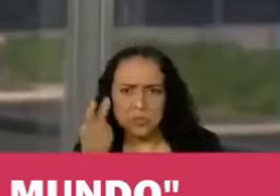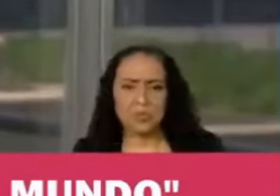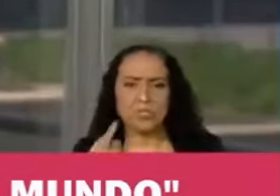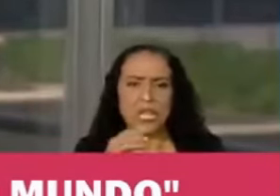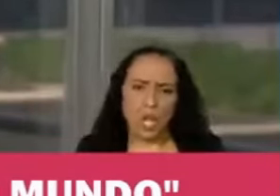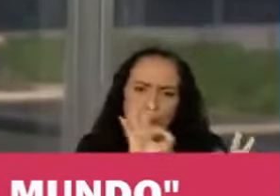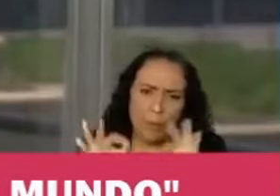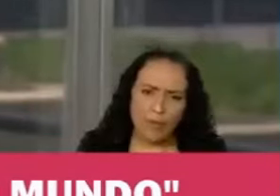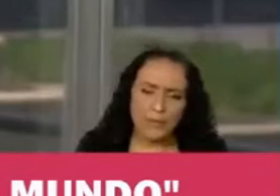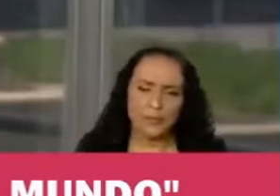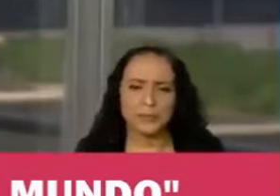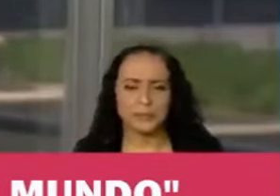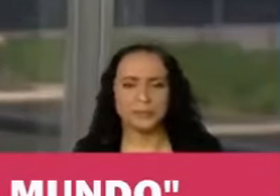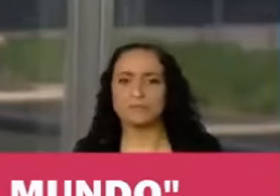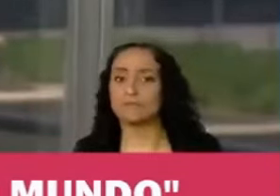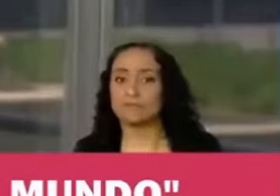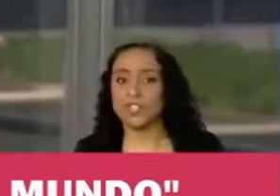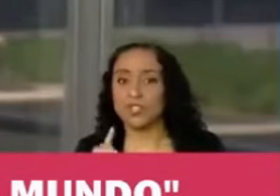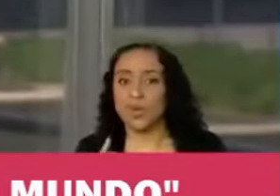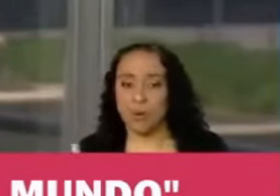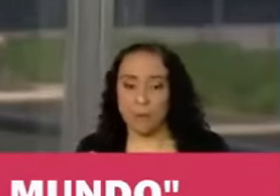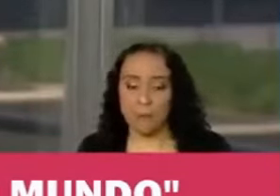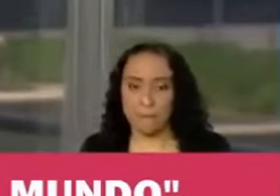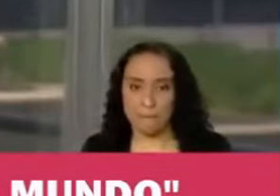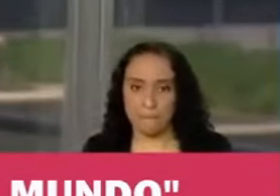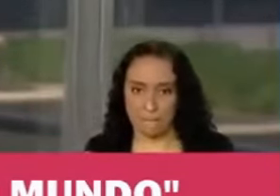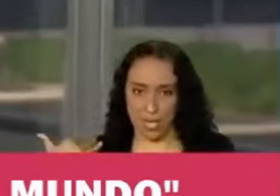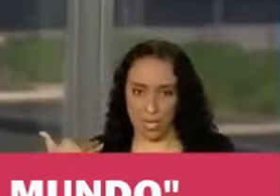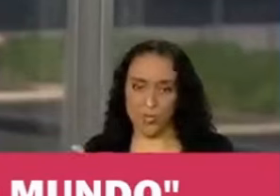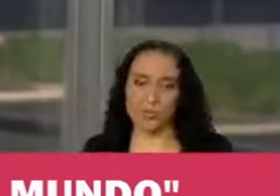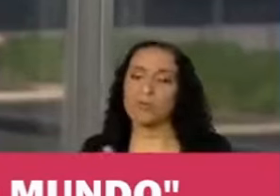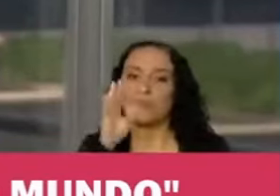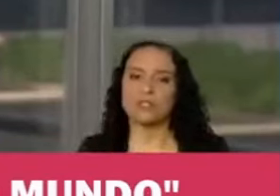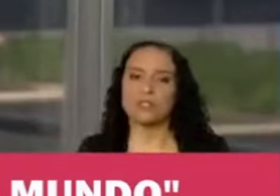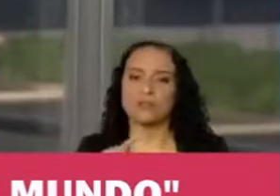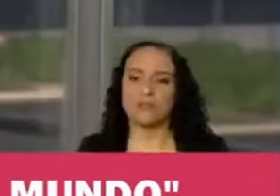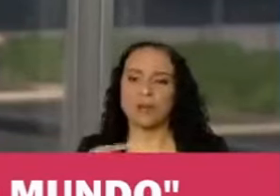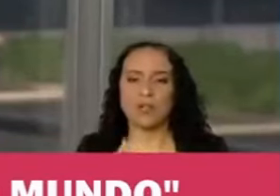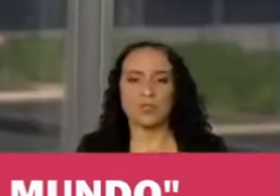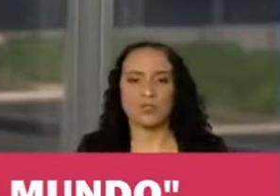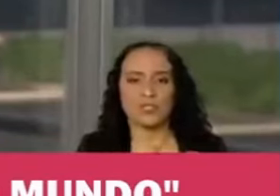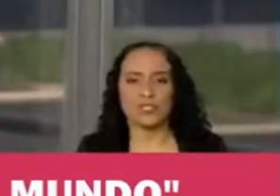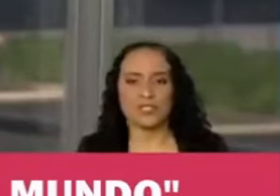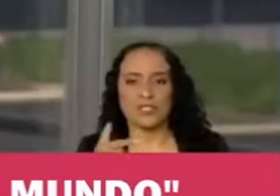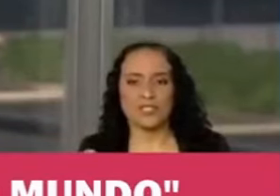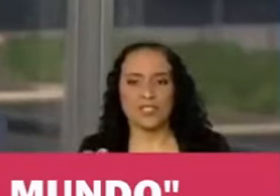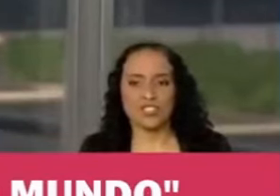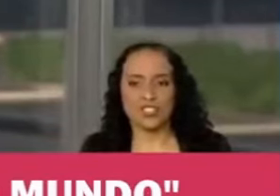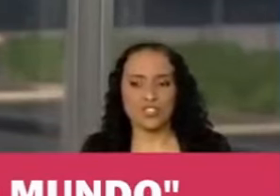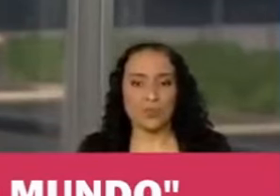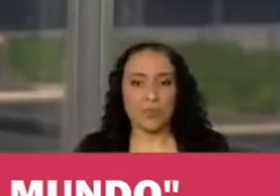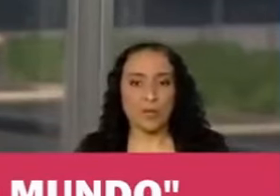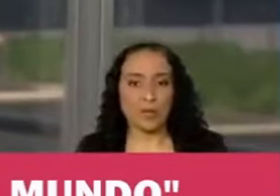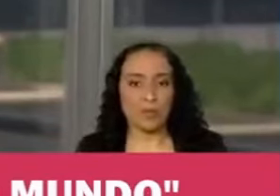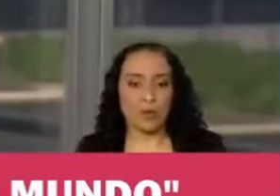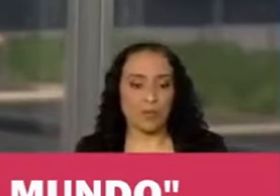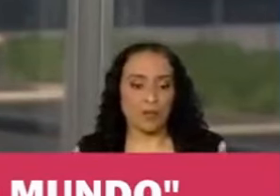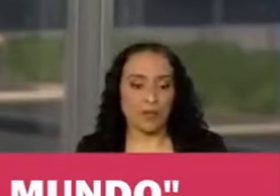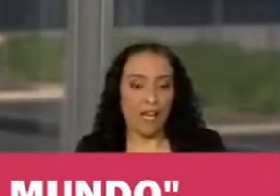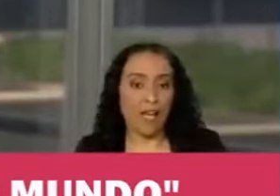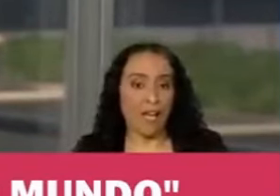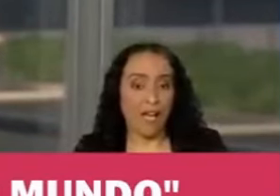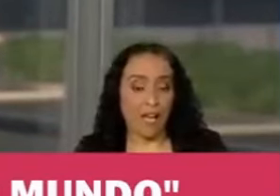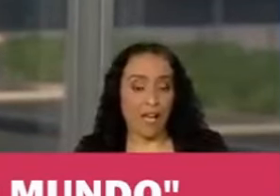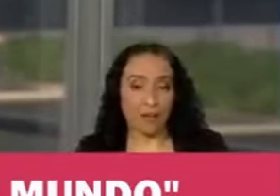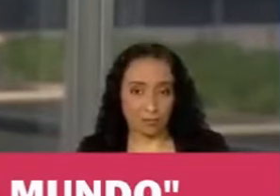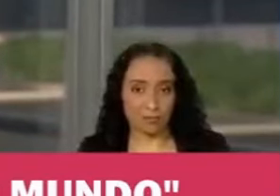nos acompanhando. Só nesse último período, o Brasil abriu 277 novos mercados para o agro, para a